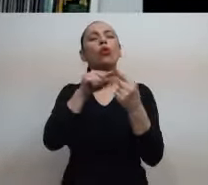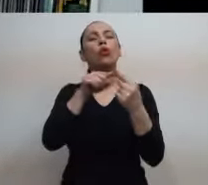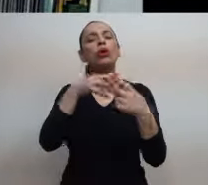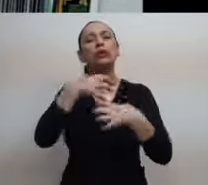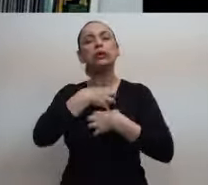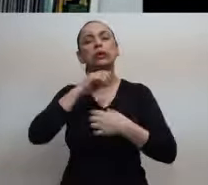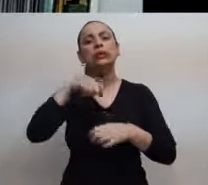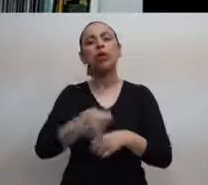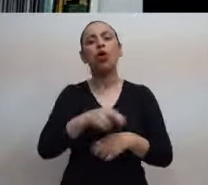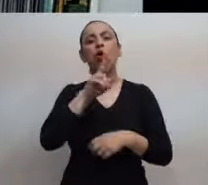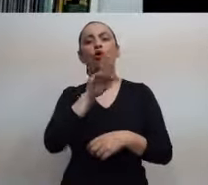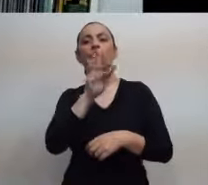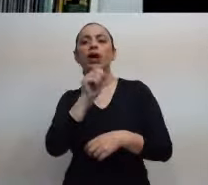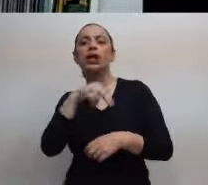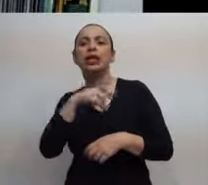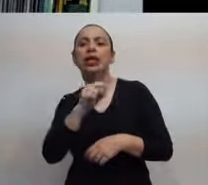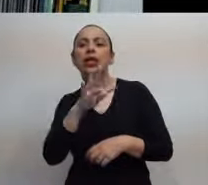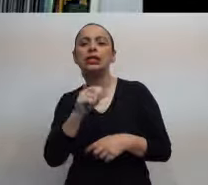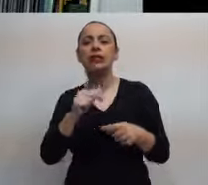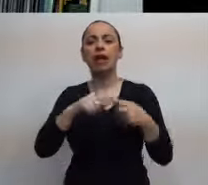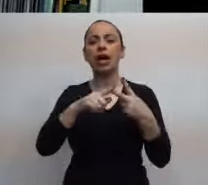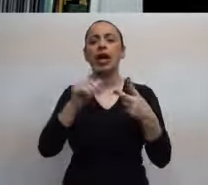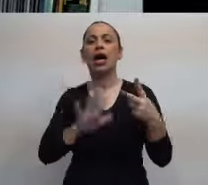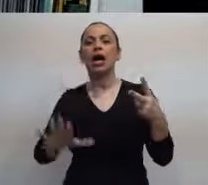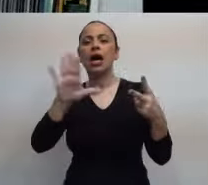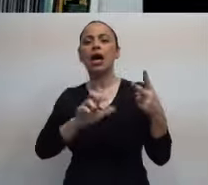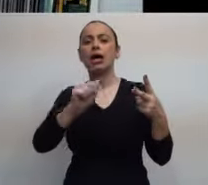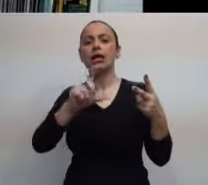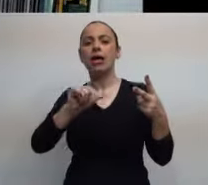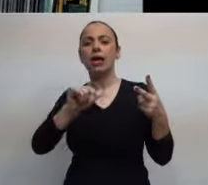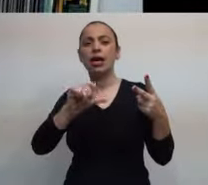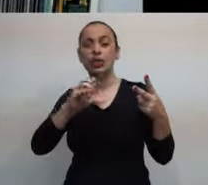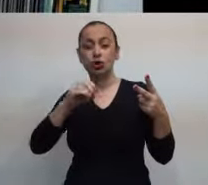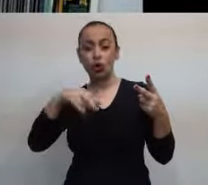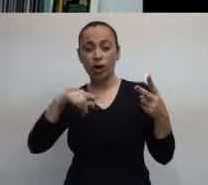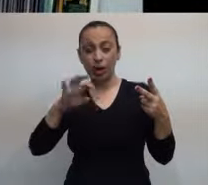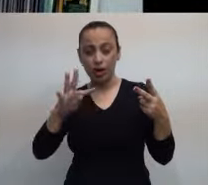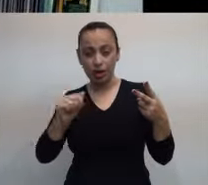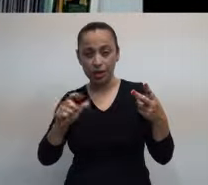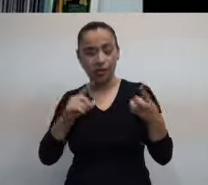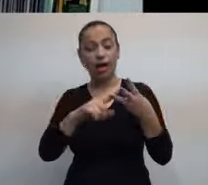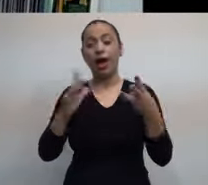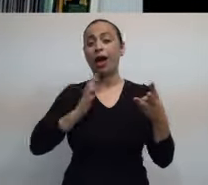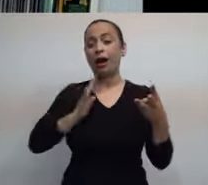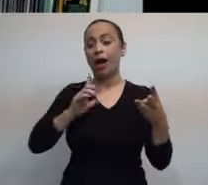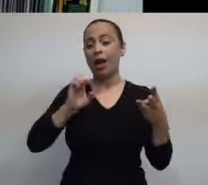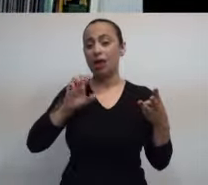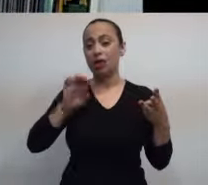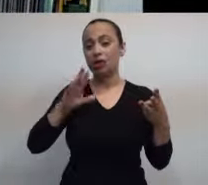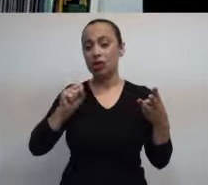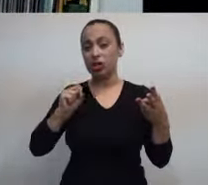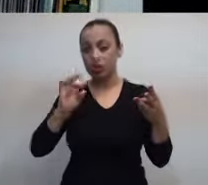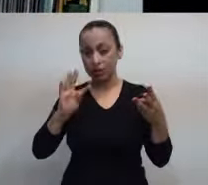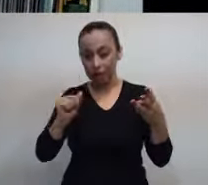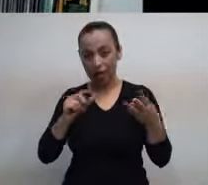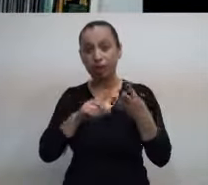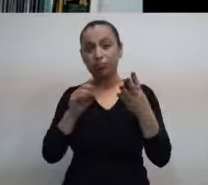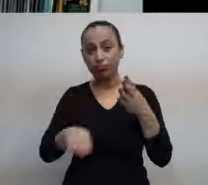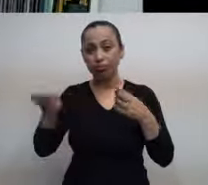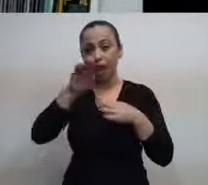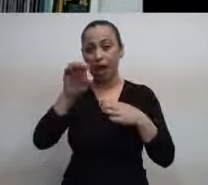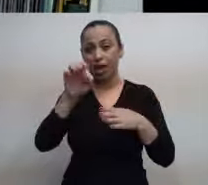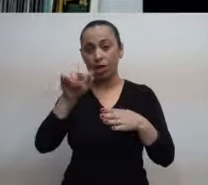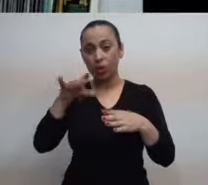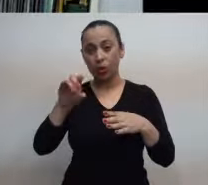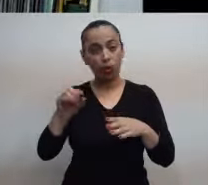ufanista, nacionalista, elitista e hegemônico. Esta não seria, conforme